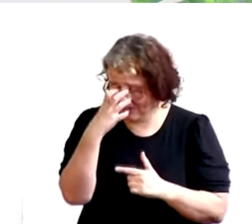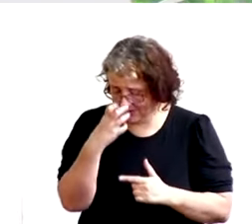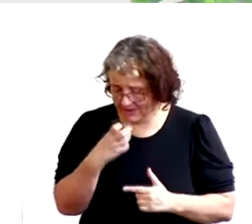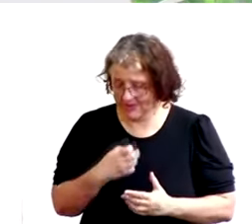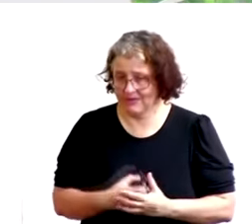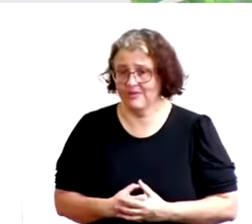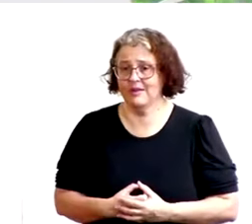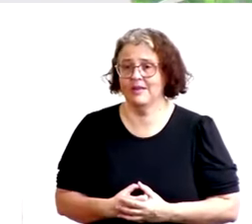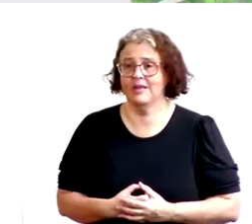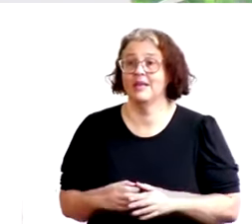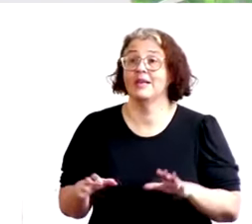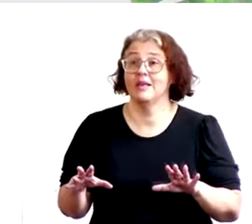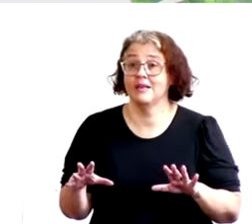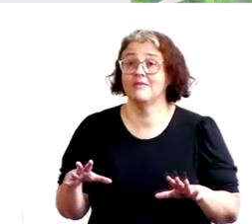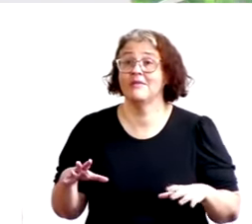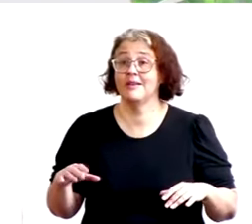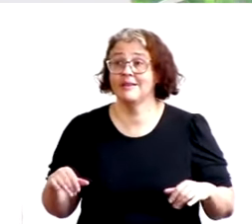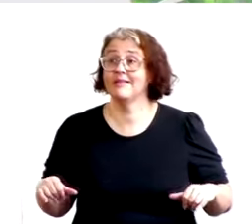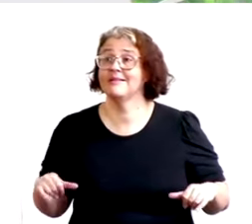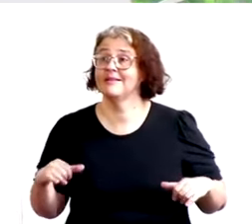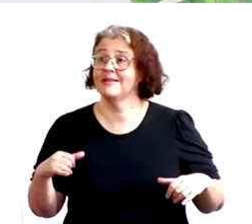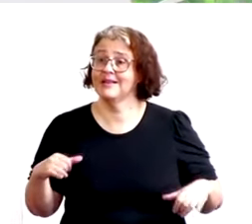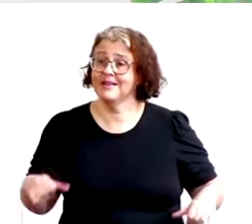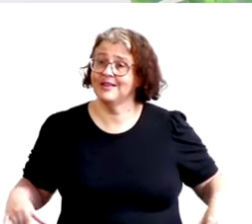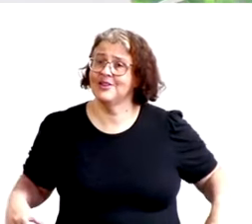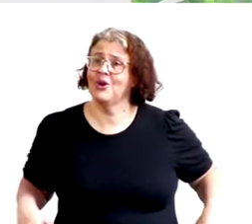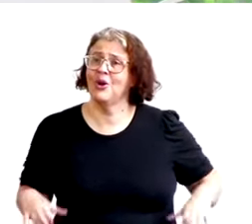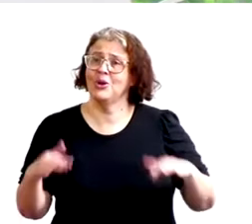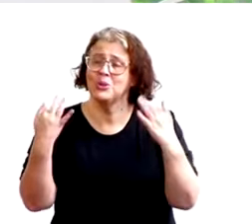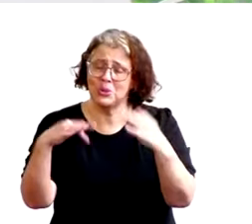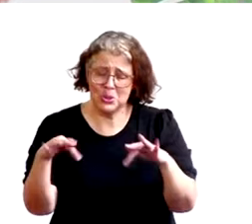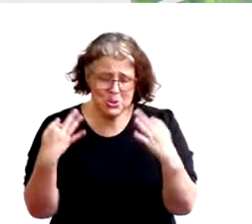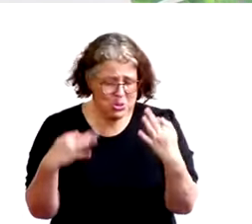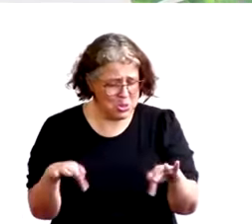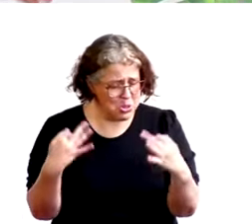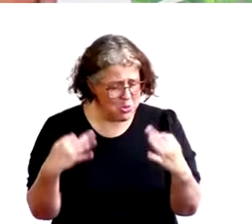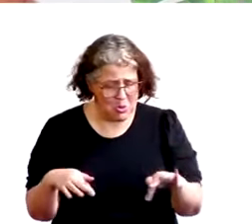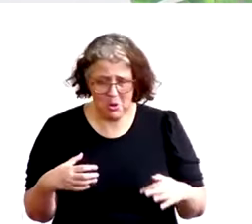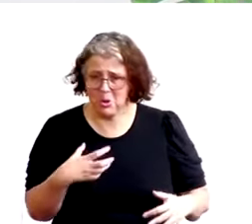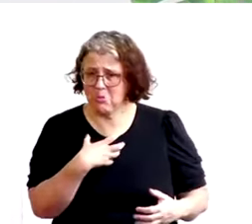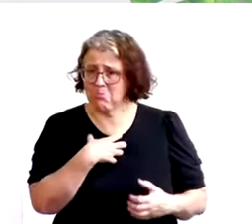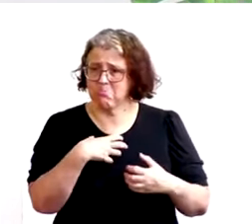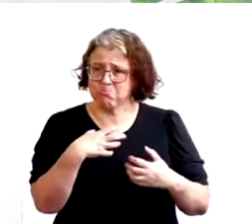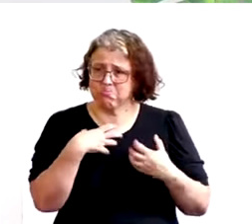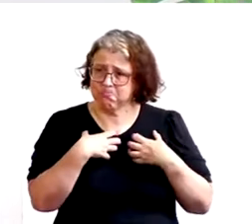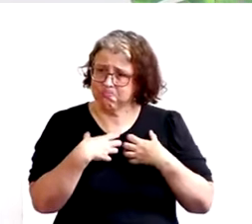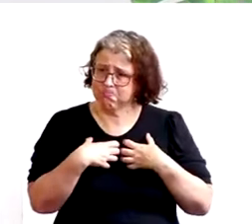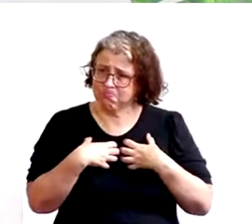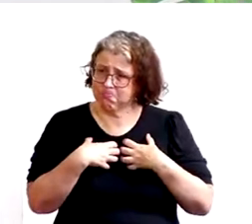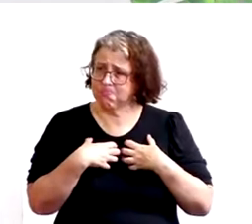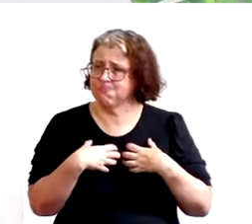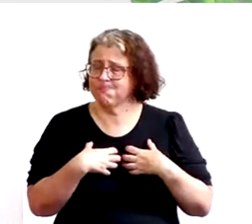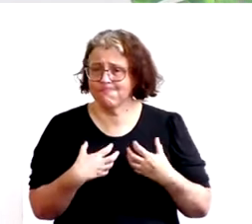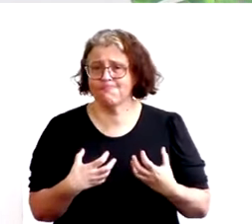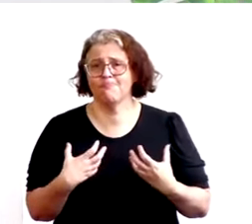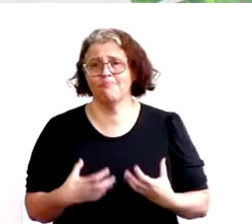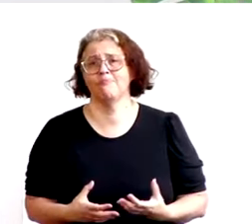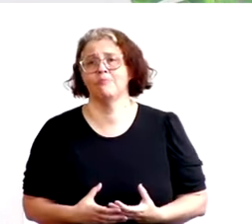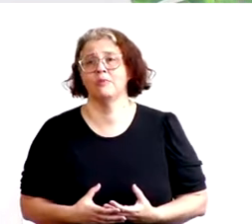intensas dores também a vida em que nós vivemos é uma vida difícil